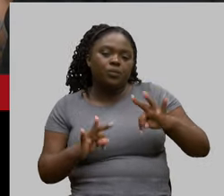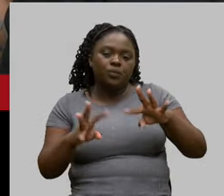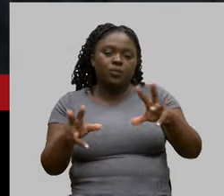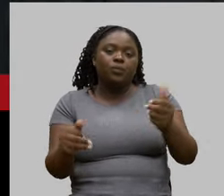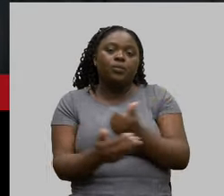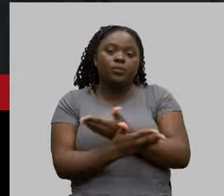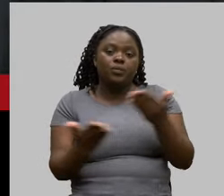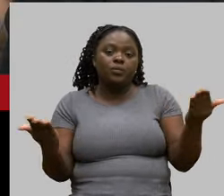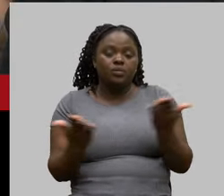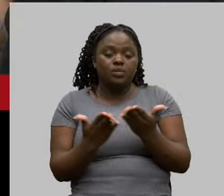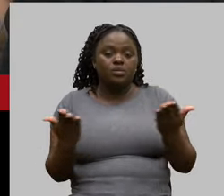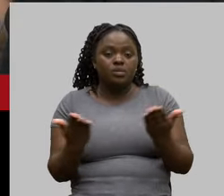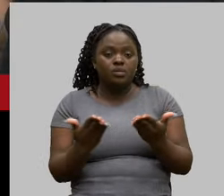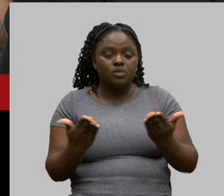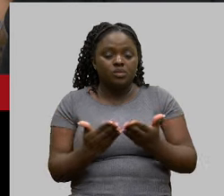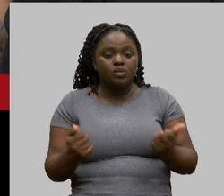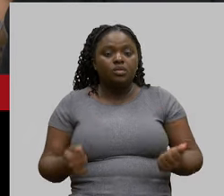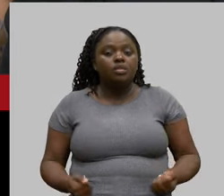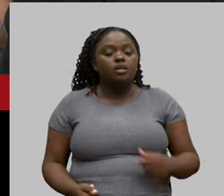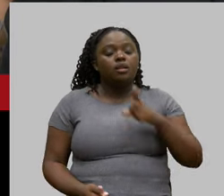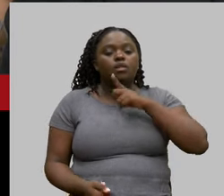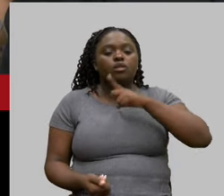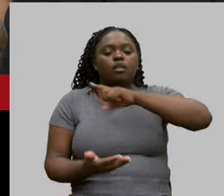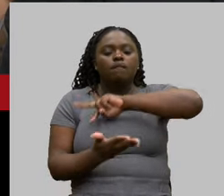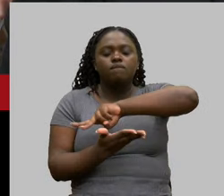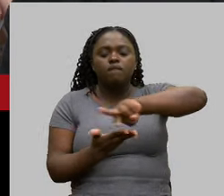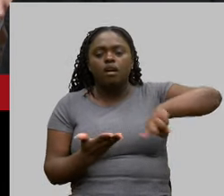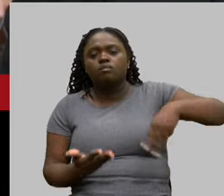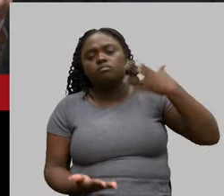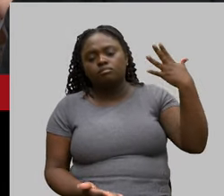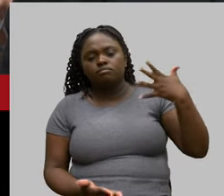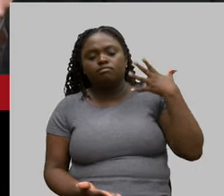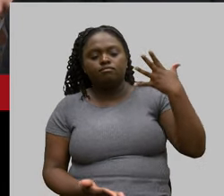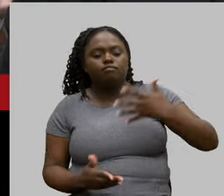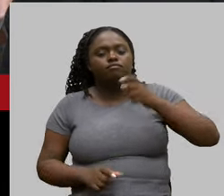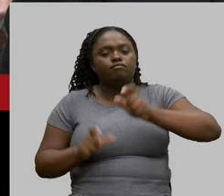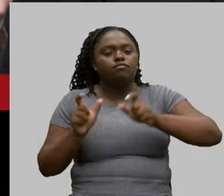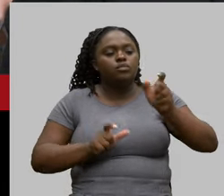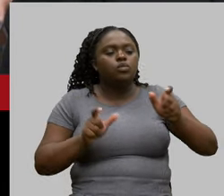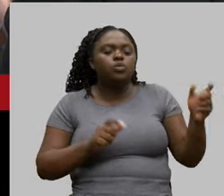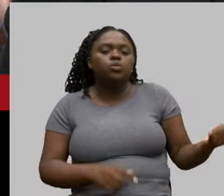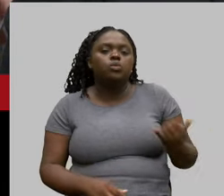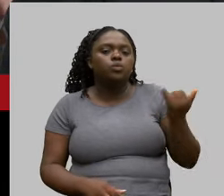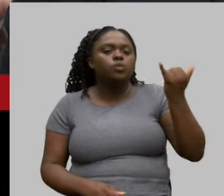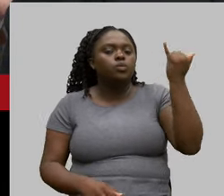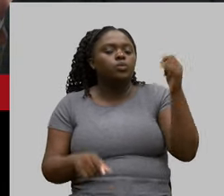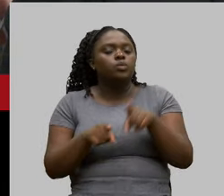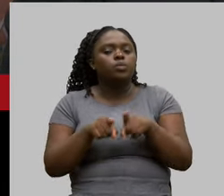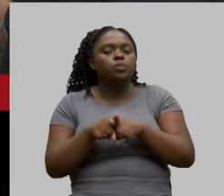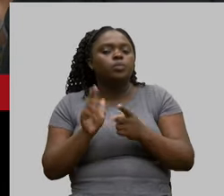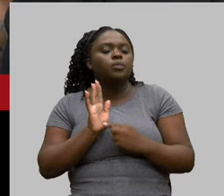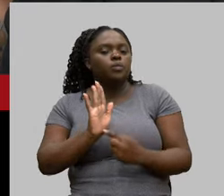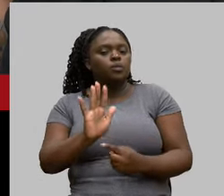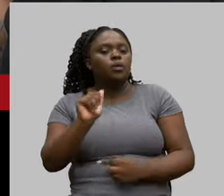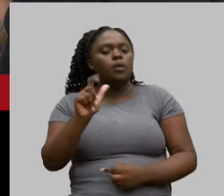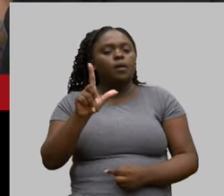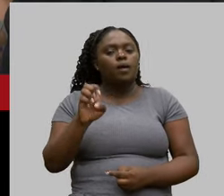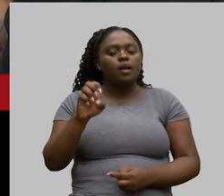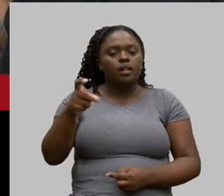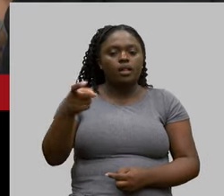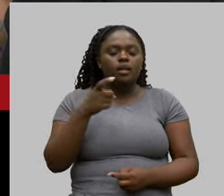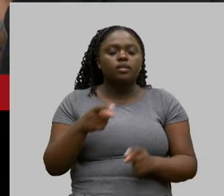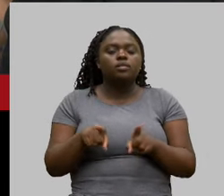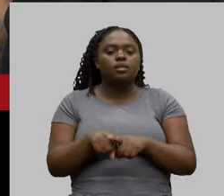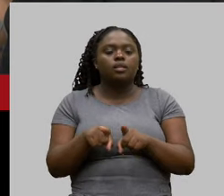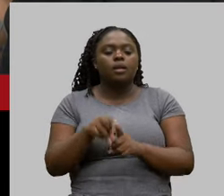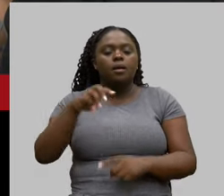hoje amparados com palestras das mais diversas autoridades destaco mais uma vez Alex Albert destaco Marcelo Barroso que